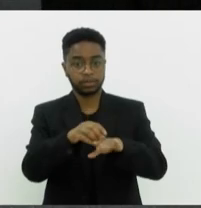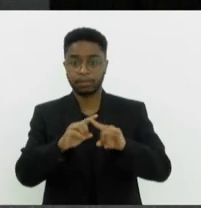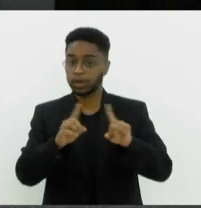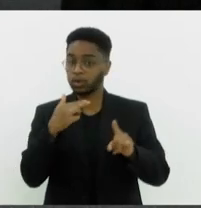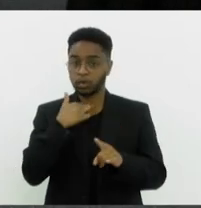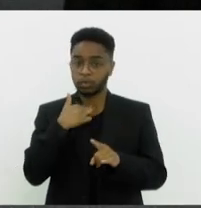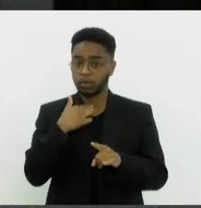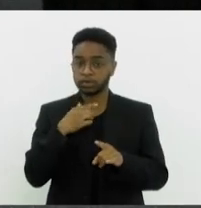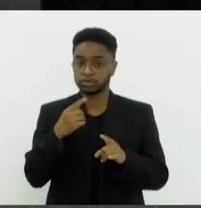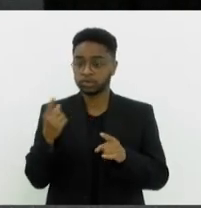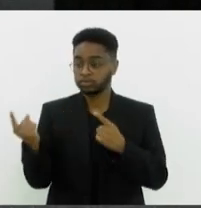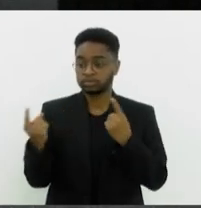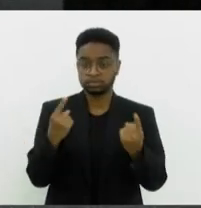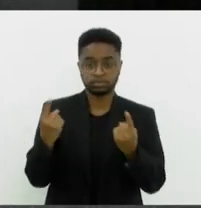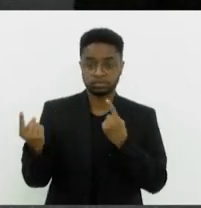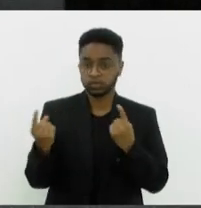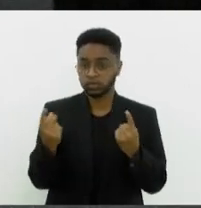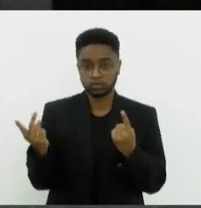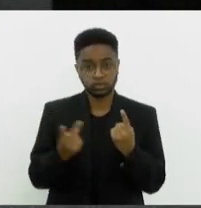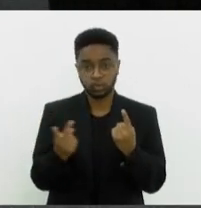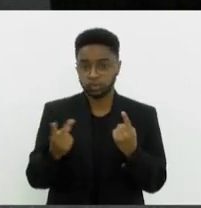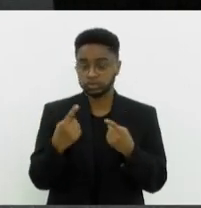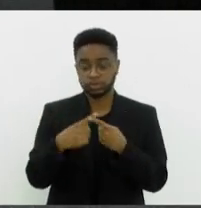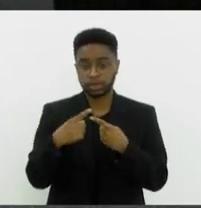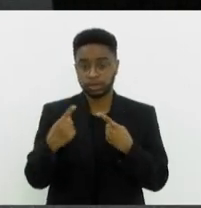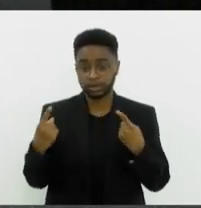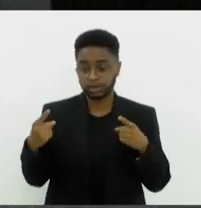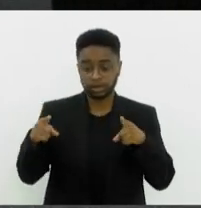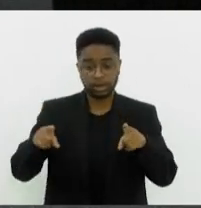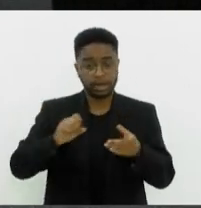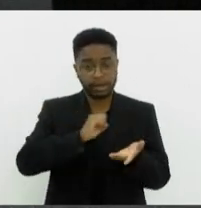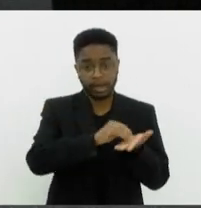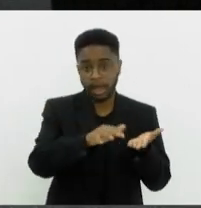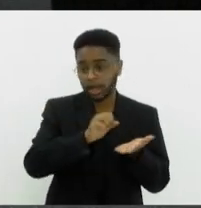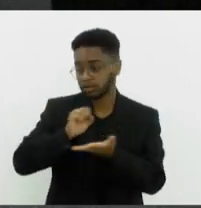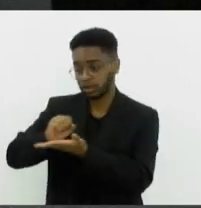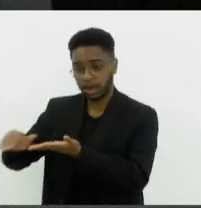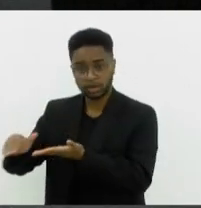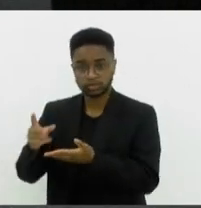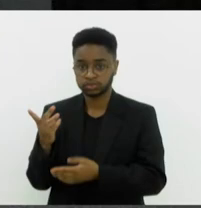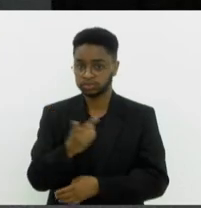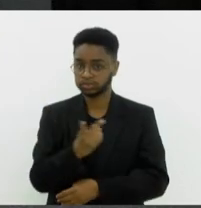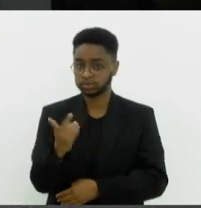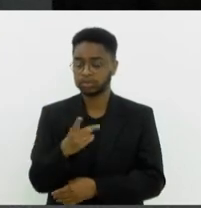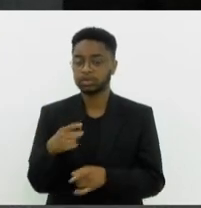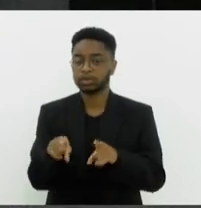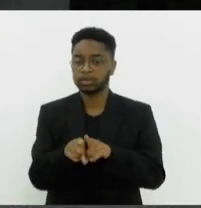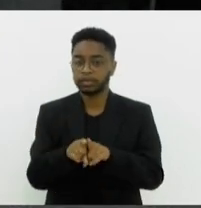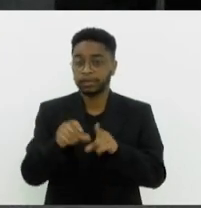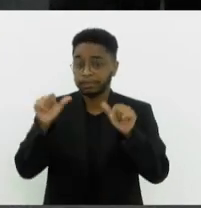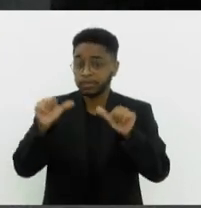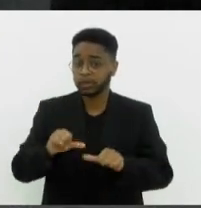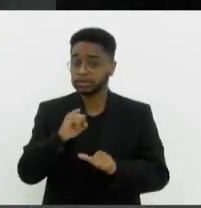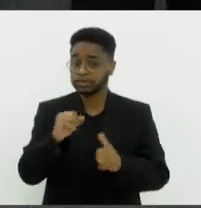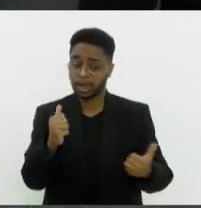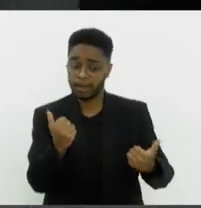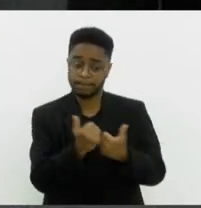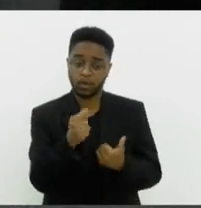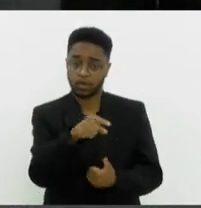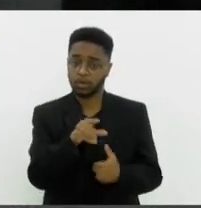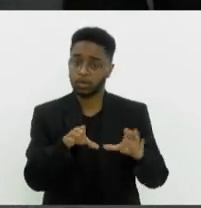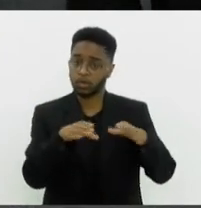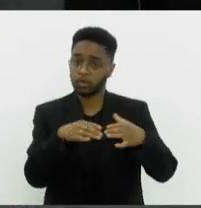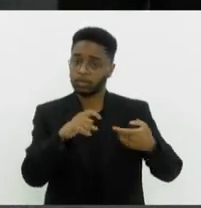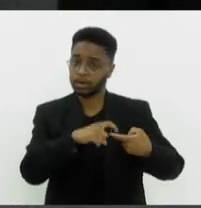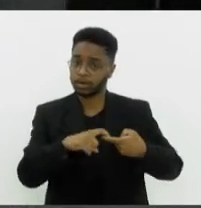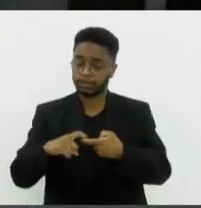Detro. É uma dupla função, um duplo gasto, ainda mais quando sustenta essa máfia. E quem